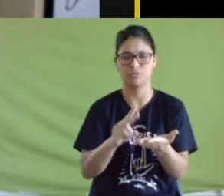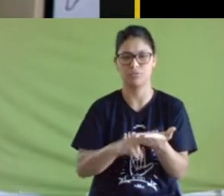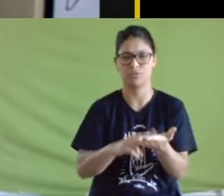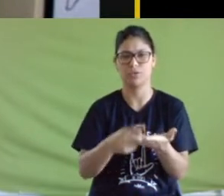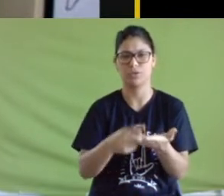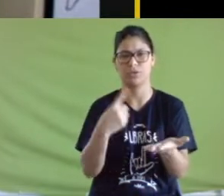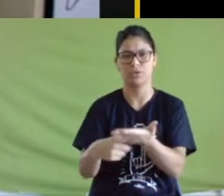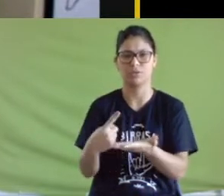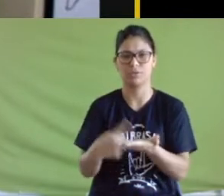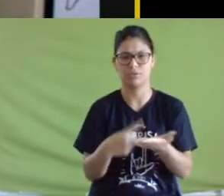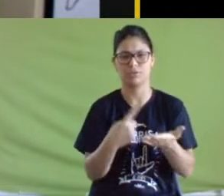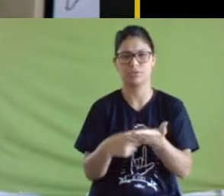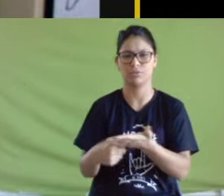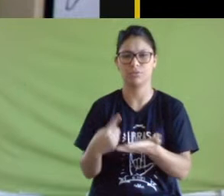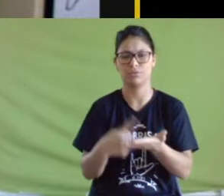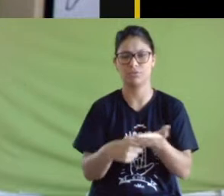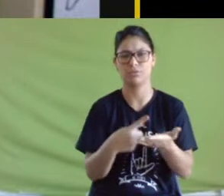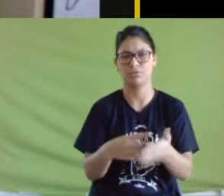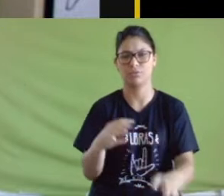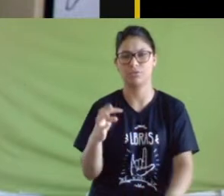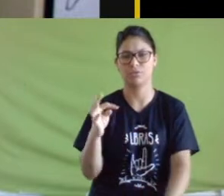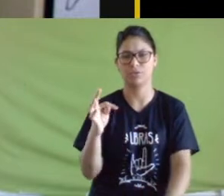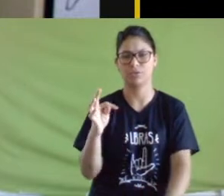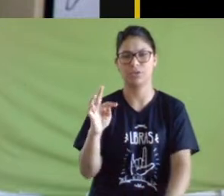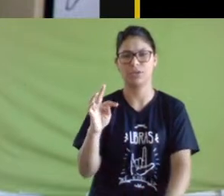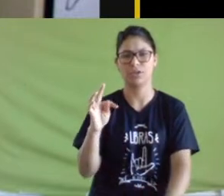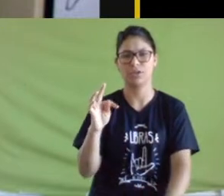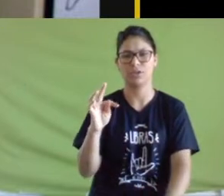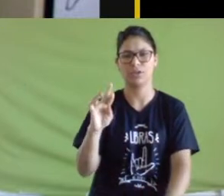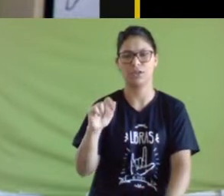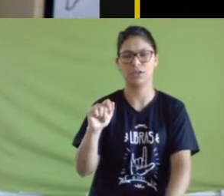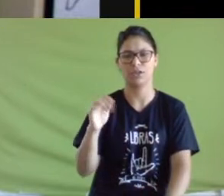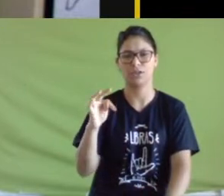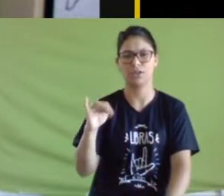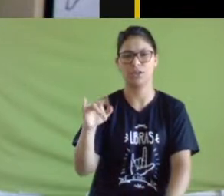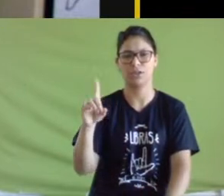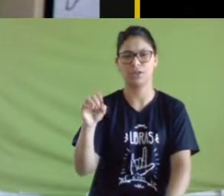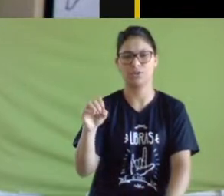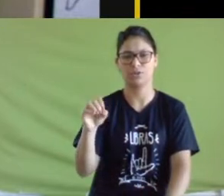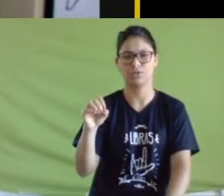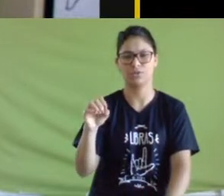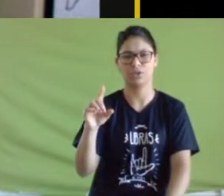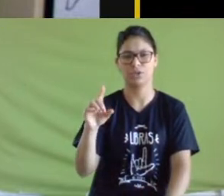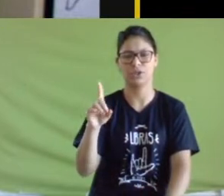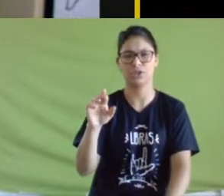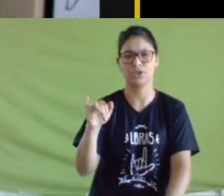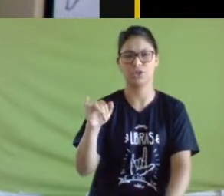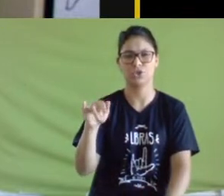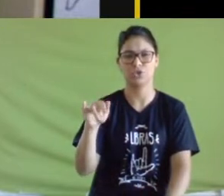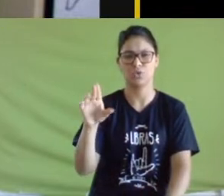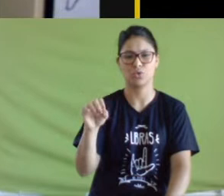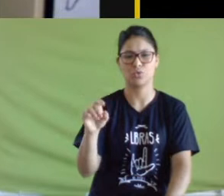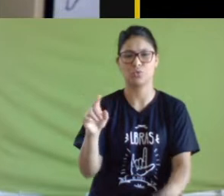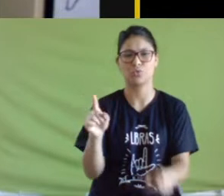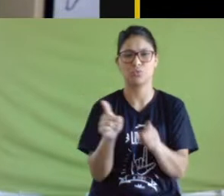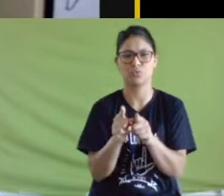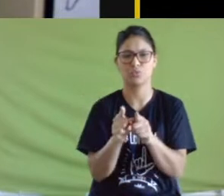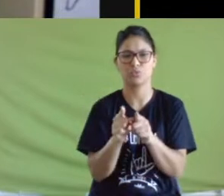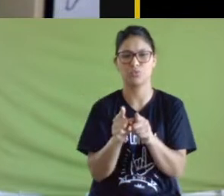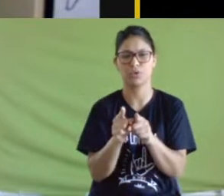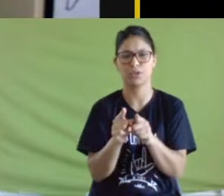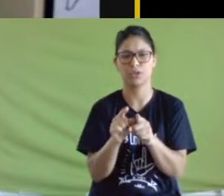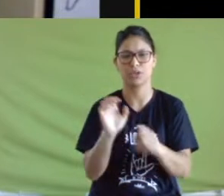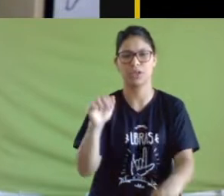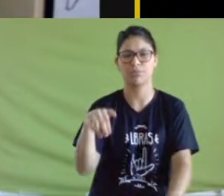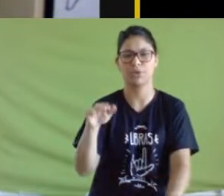dos Ridículos e publicamos na editora da Unicamp um voluminho chamado